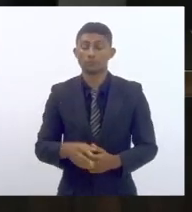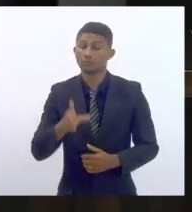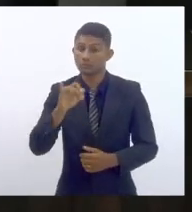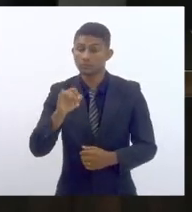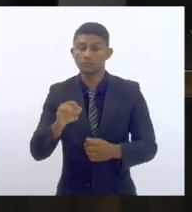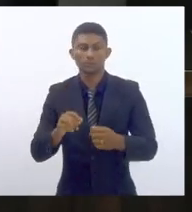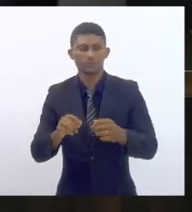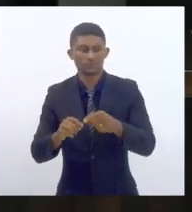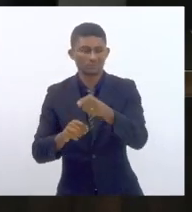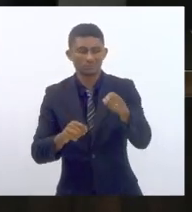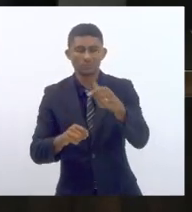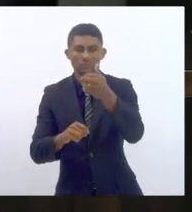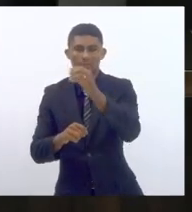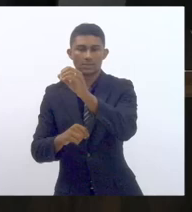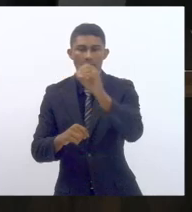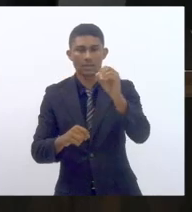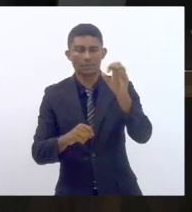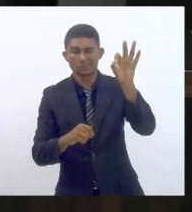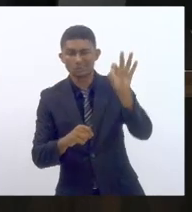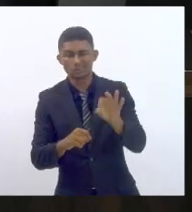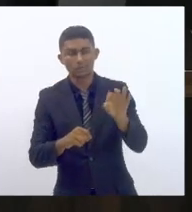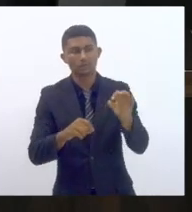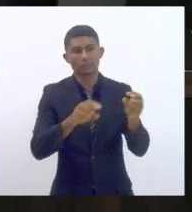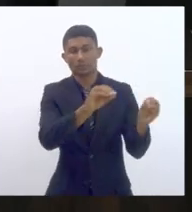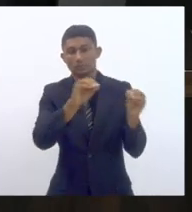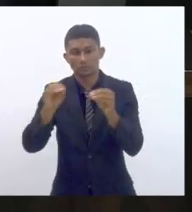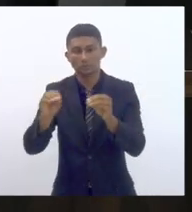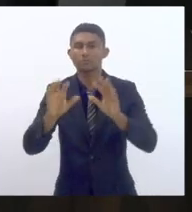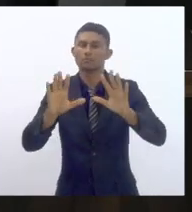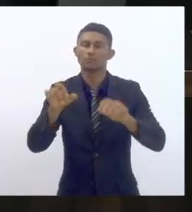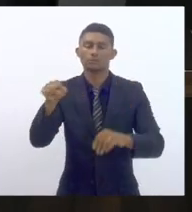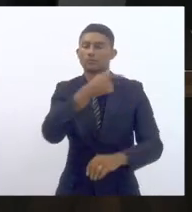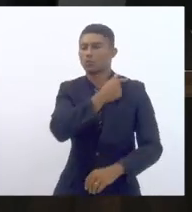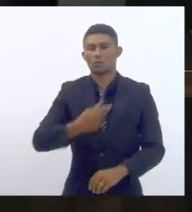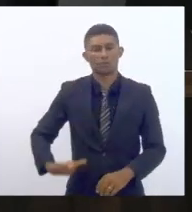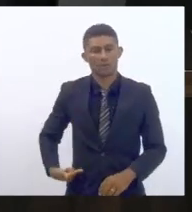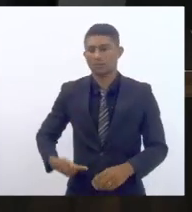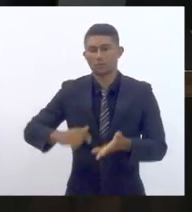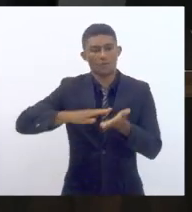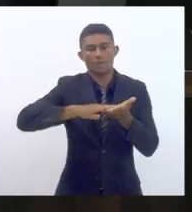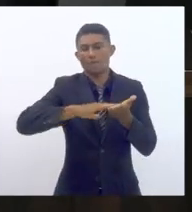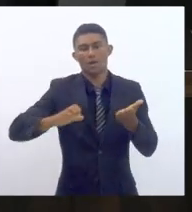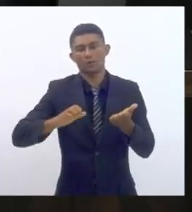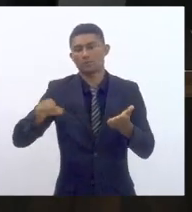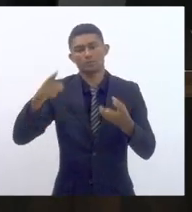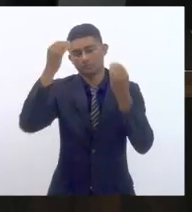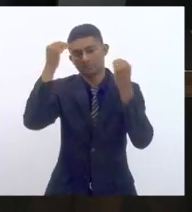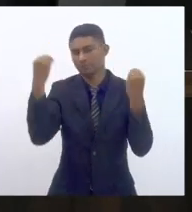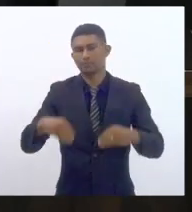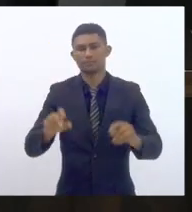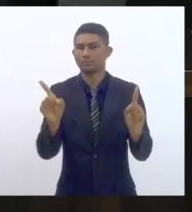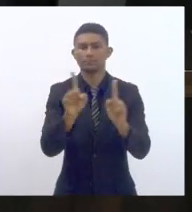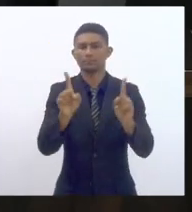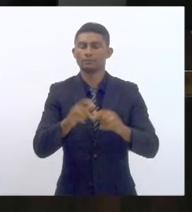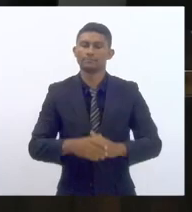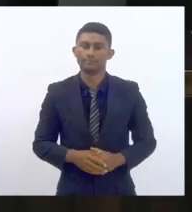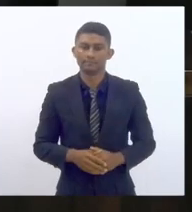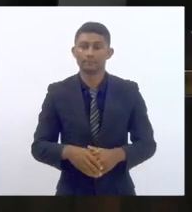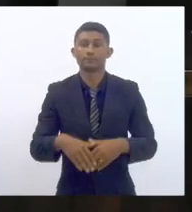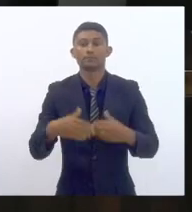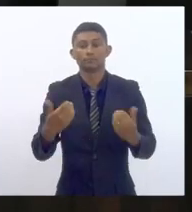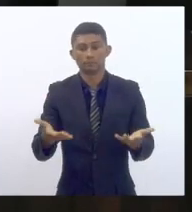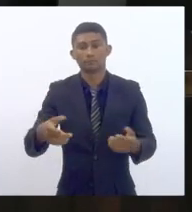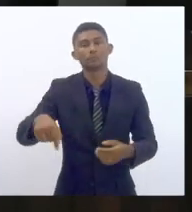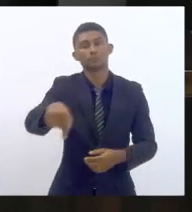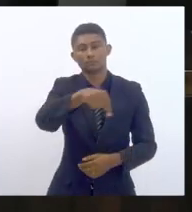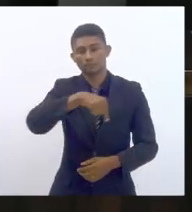migrarem. Mas, mesmo assim, o governo não abriu mão do veto. Então, a gente está aqui, a gente sabe que